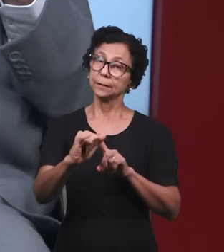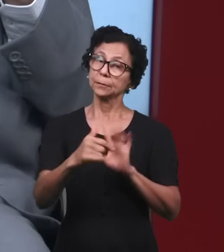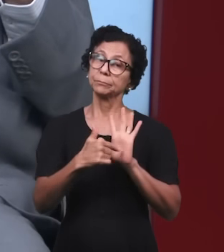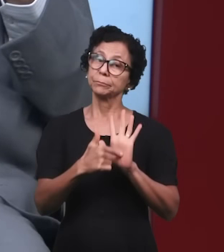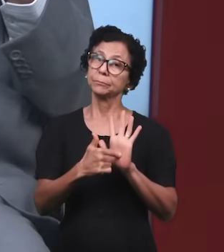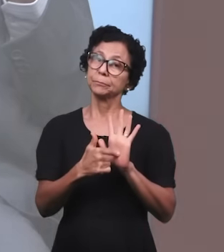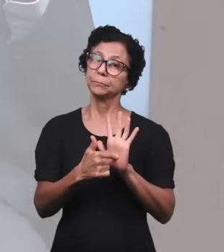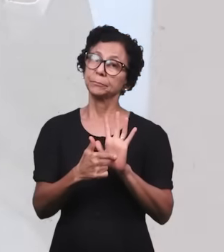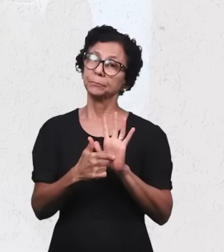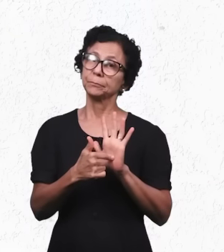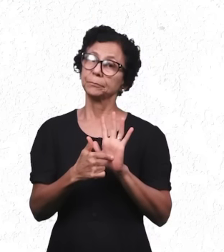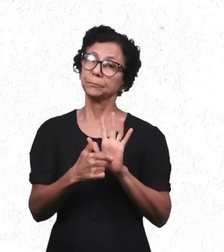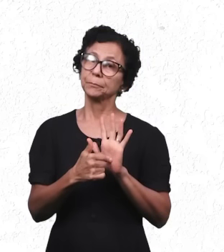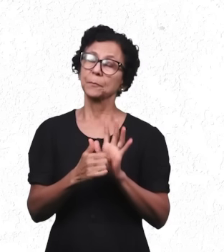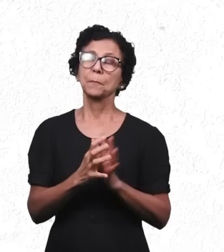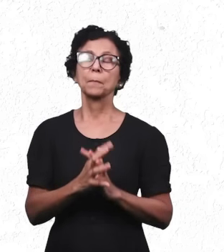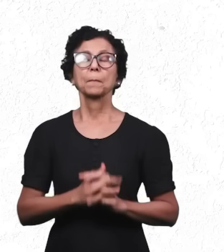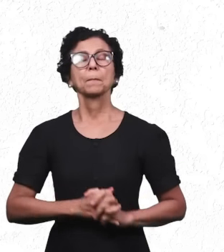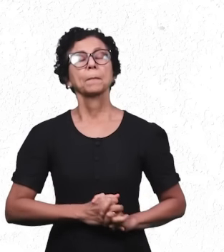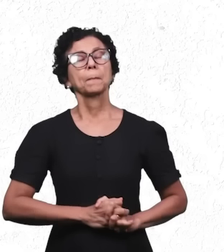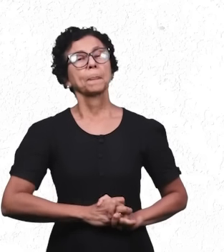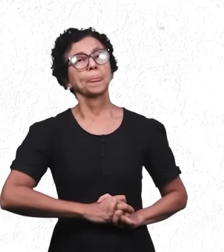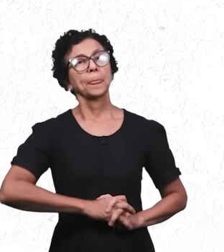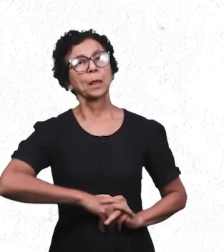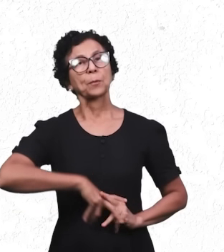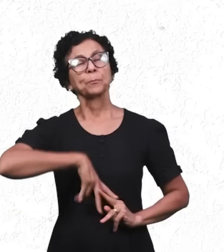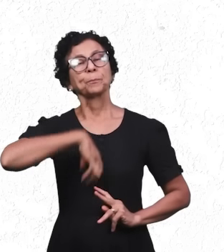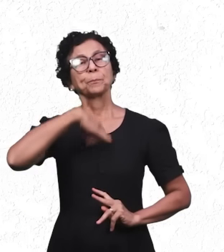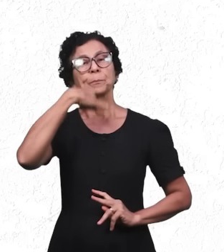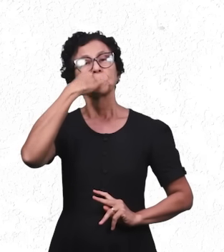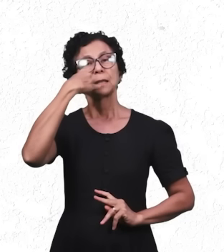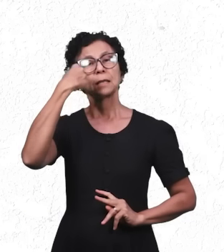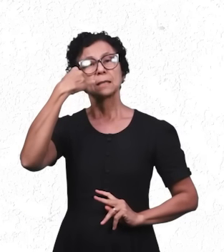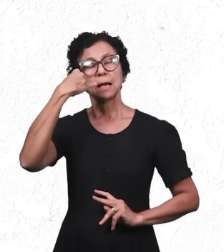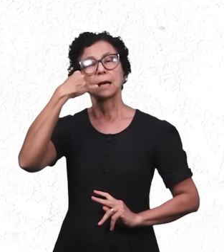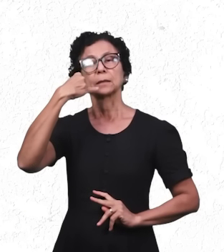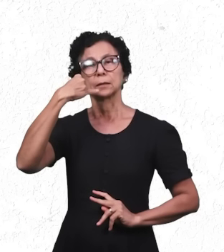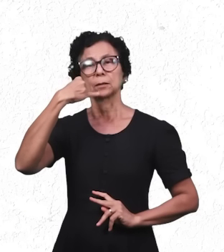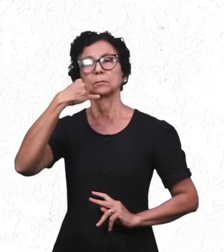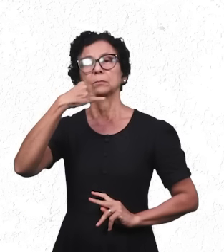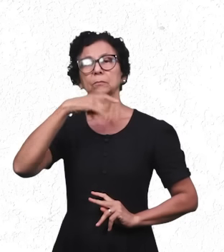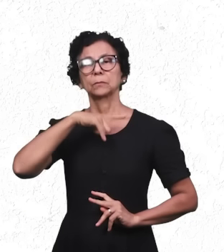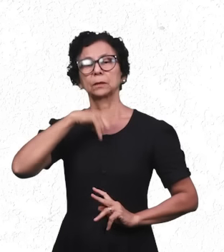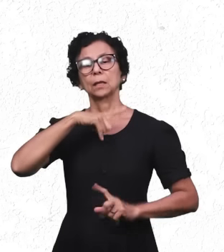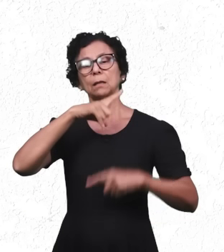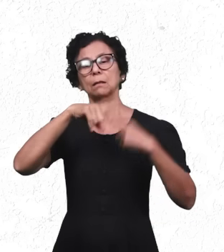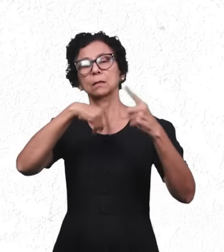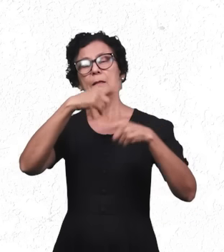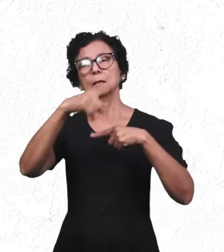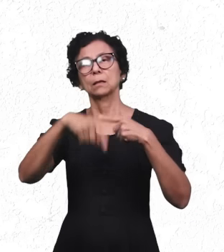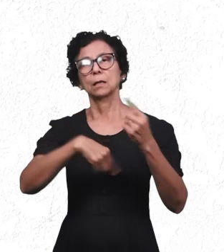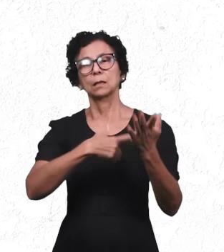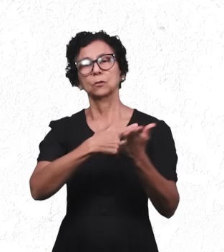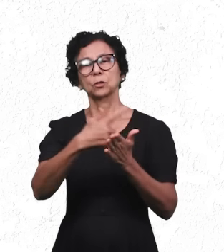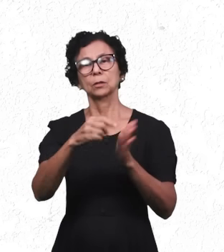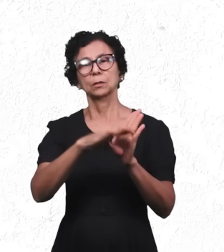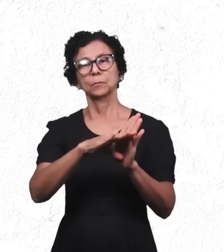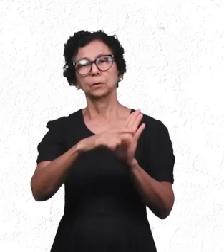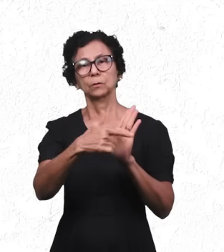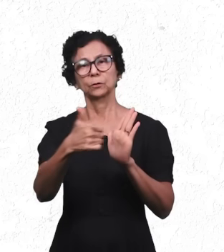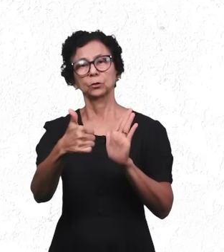texto bíblico, porque em Isaque será chamada a tua descendência. Gênesis